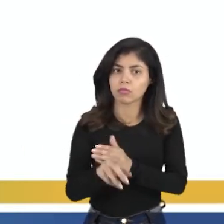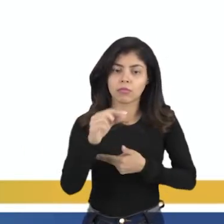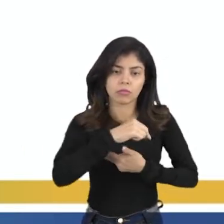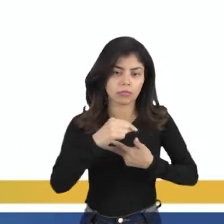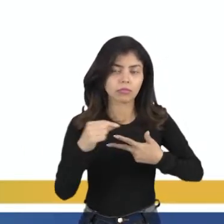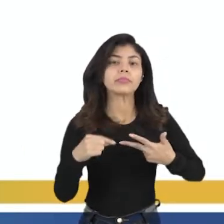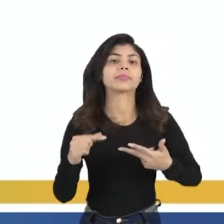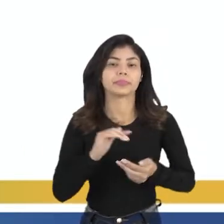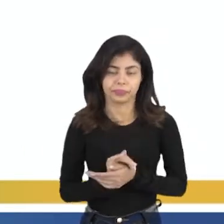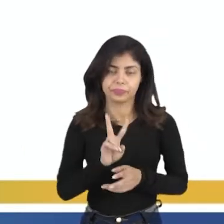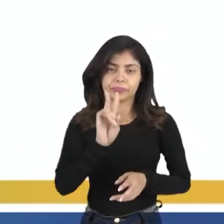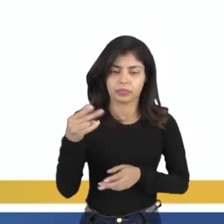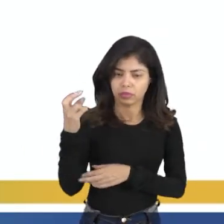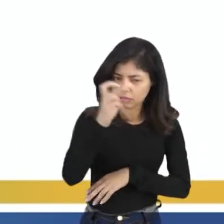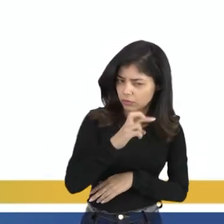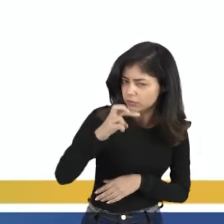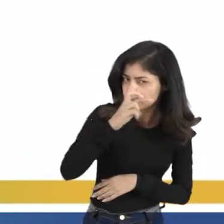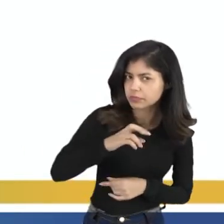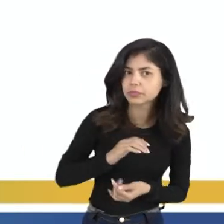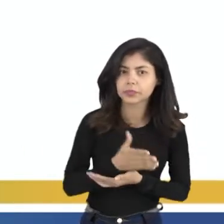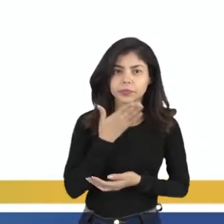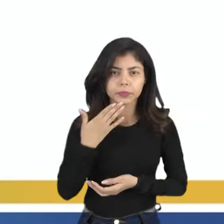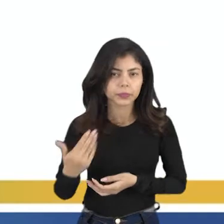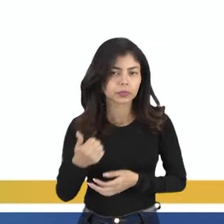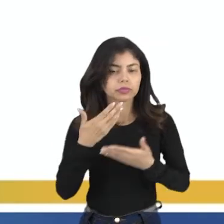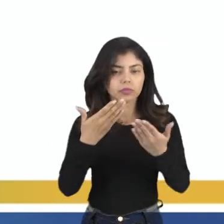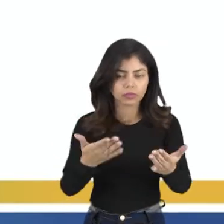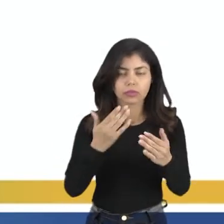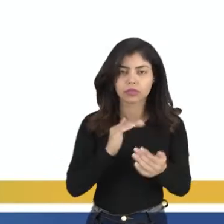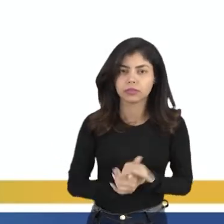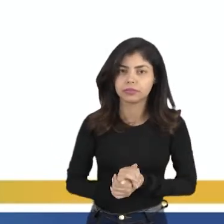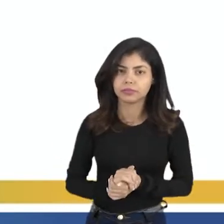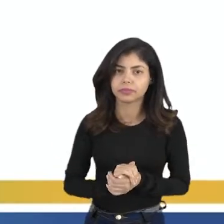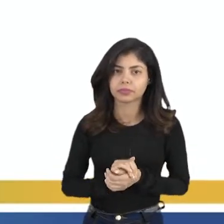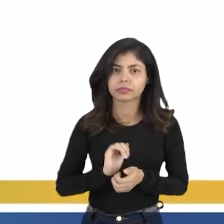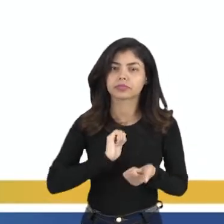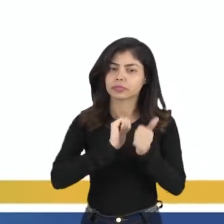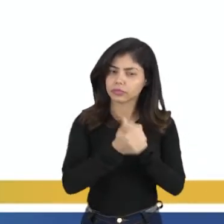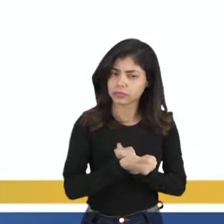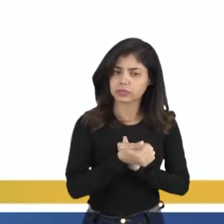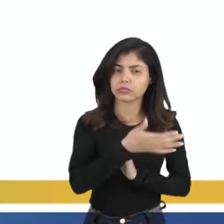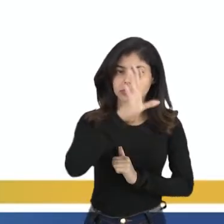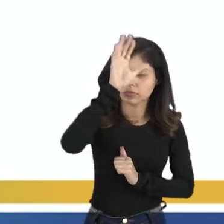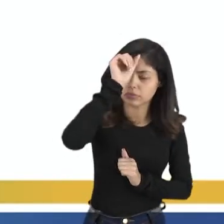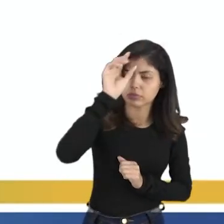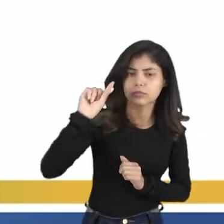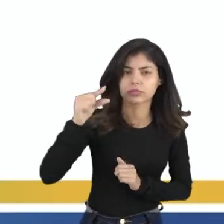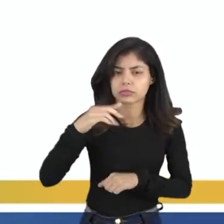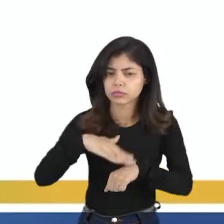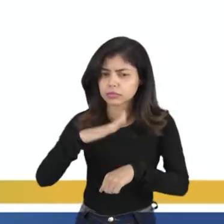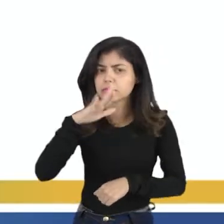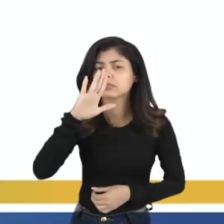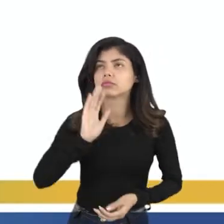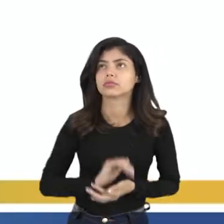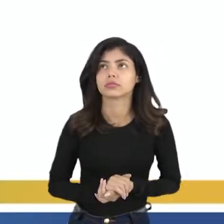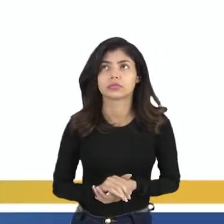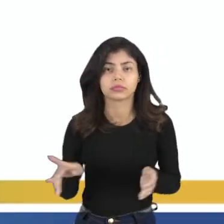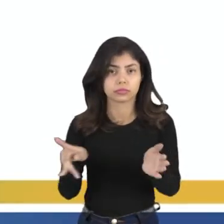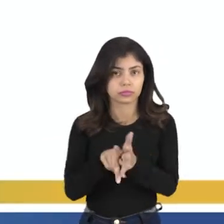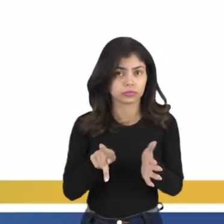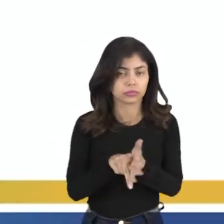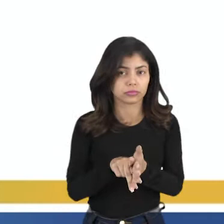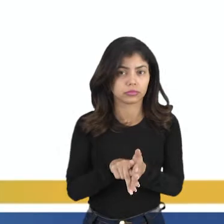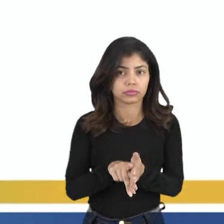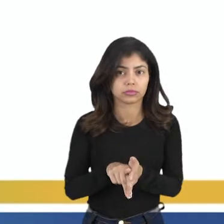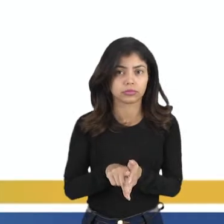Enem que a gente vai dar uma analisada para que vocês possam se adequar e aprender um pouco mais na hora